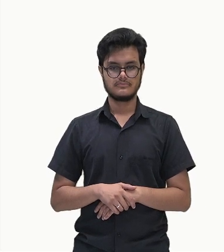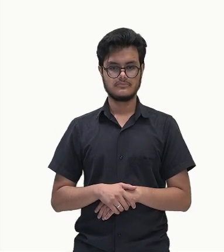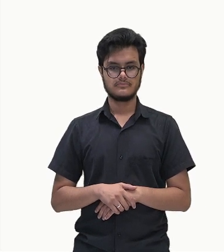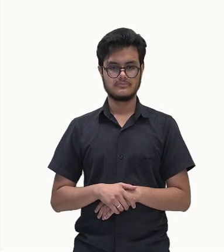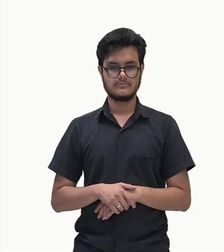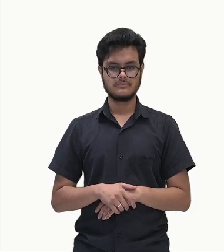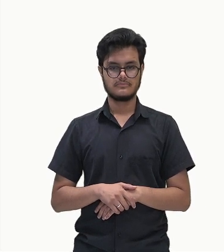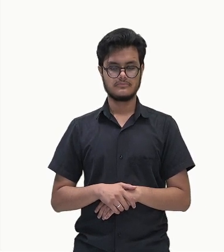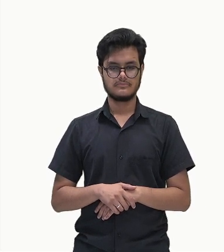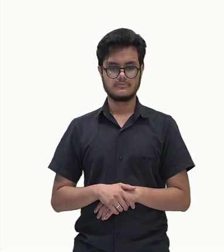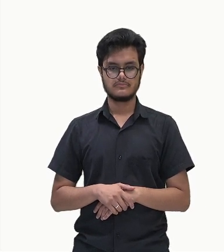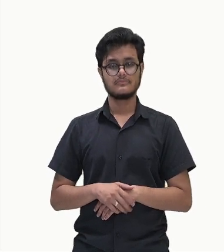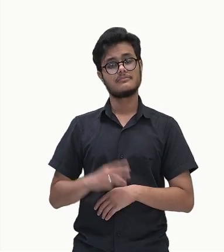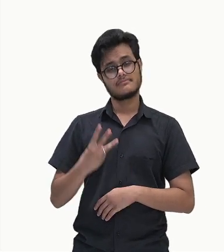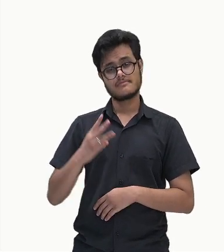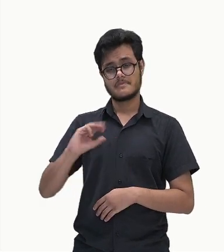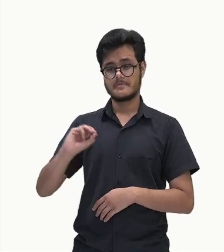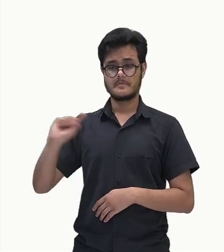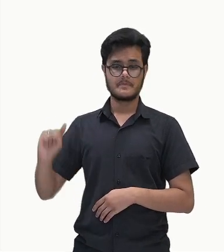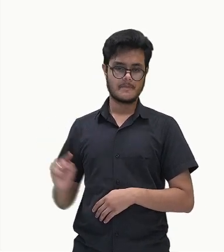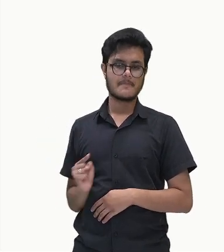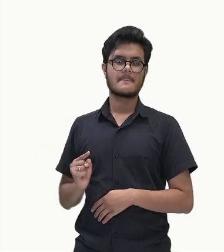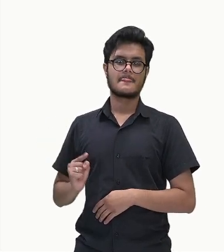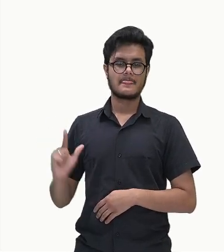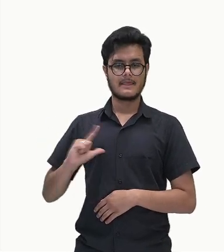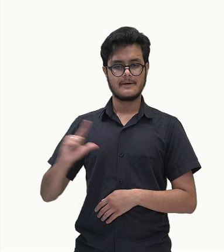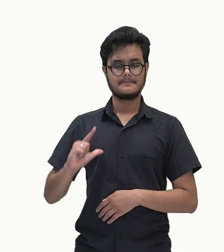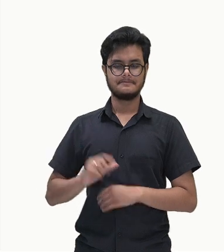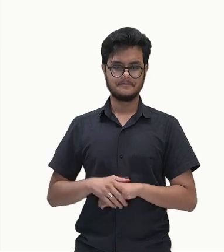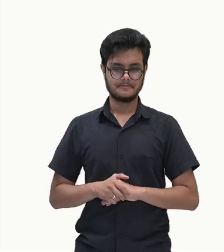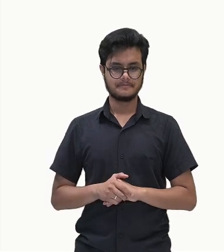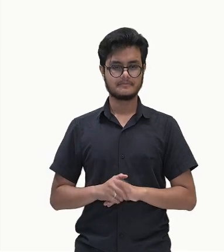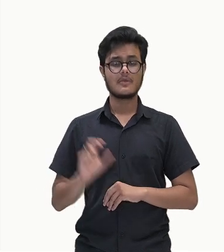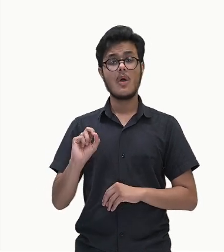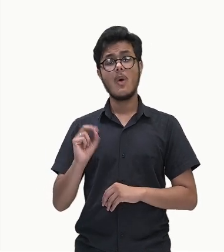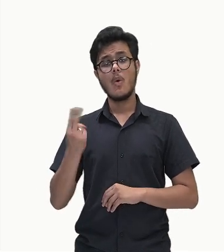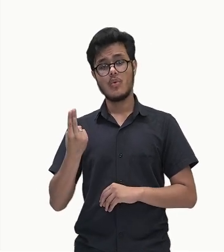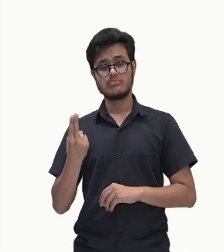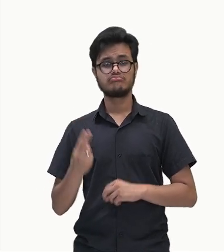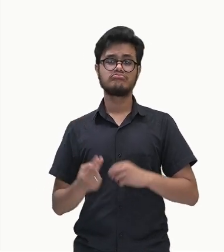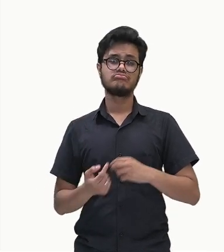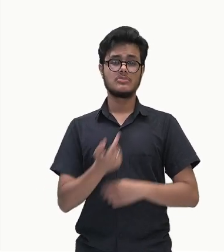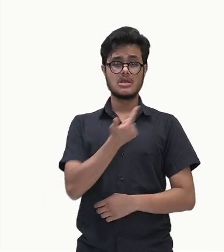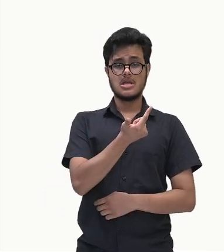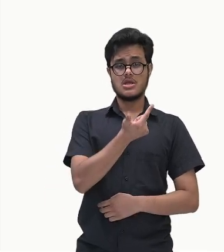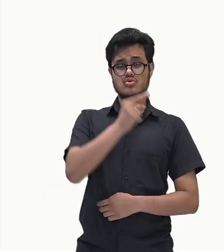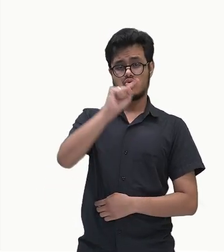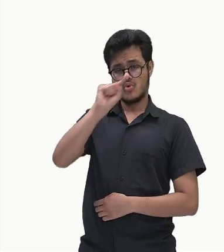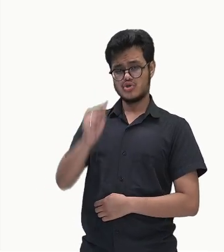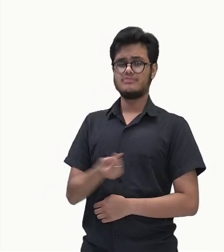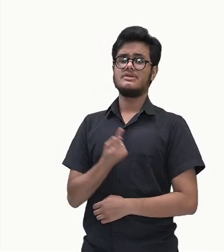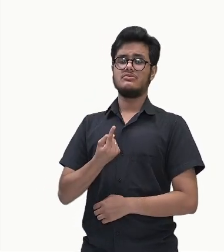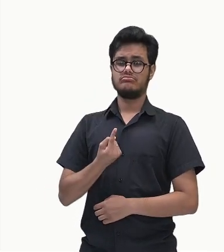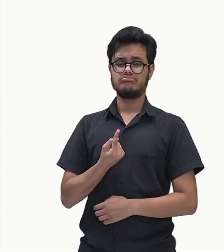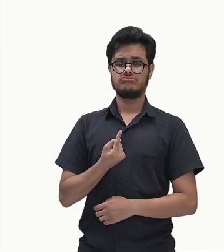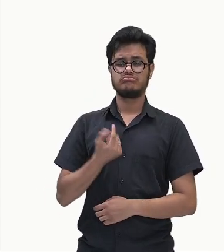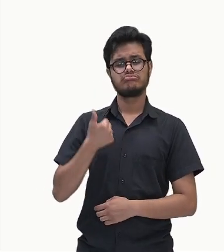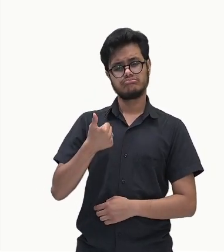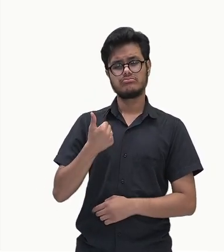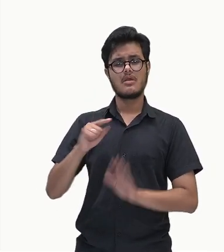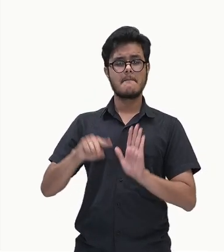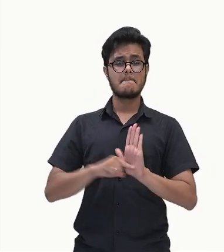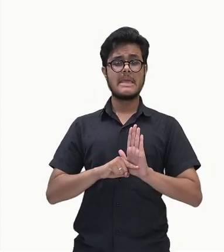mais 1000 3000 Então você tem essas opções aqui ou você começa com os 2000 que você